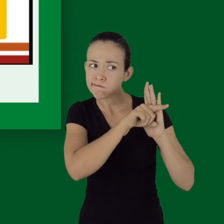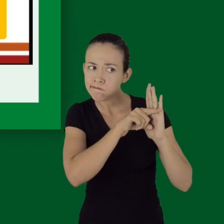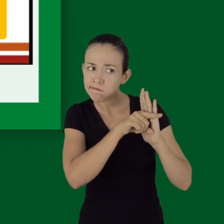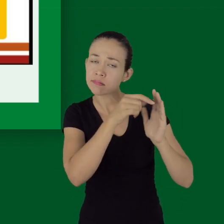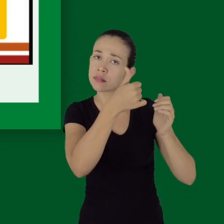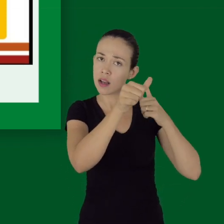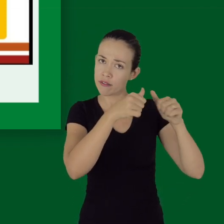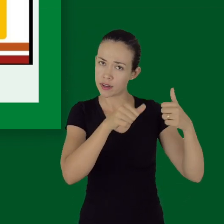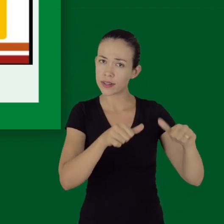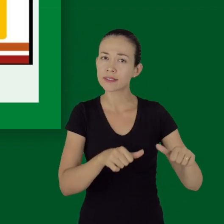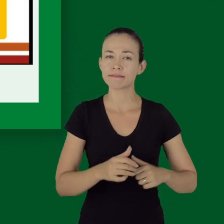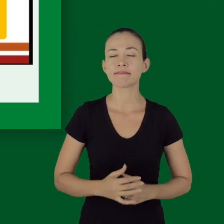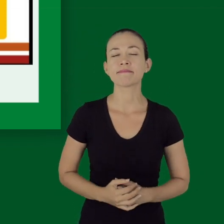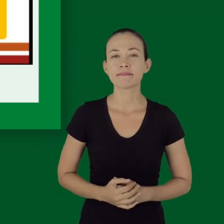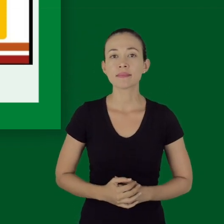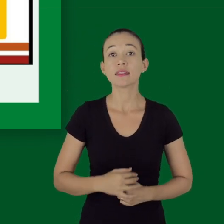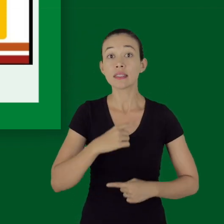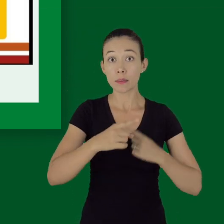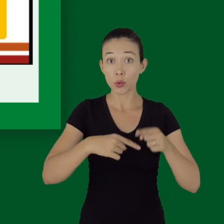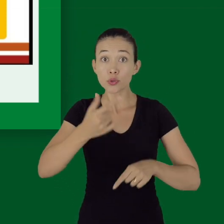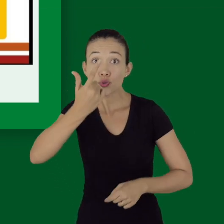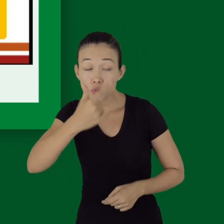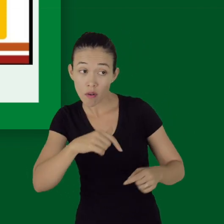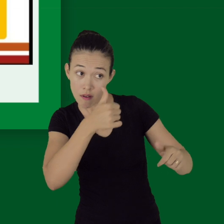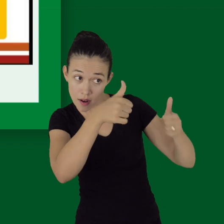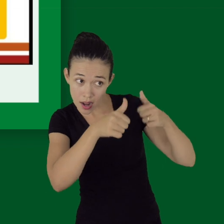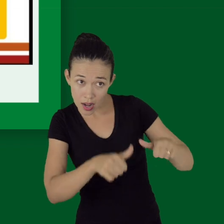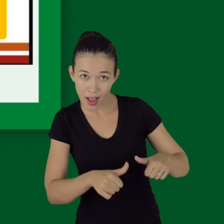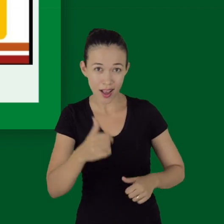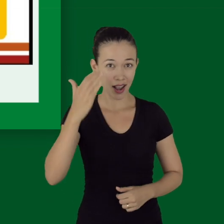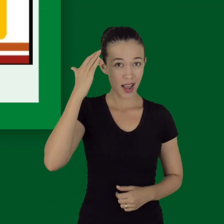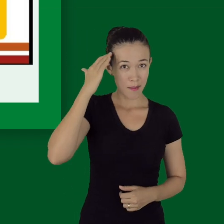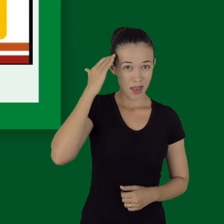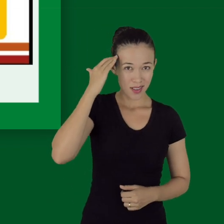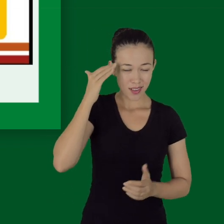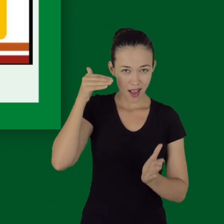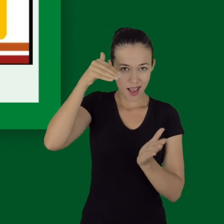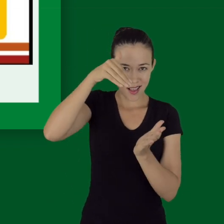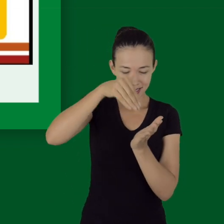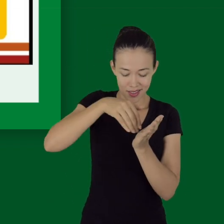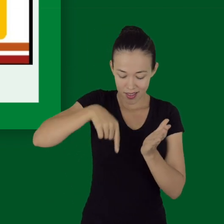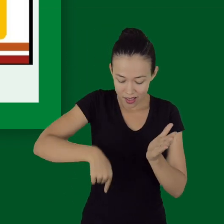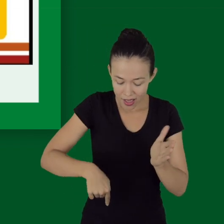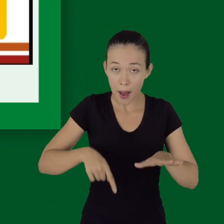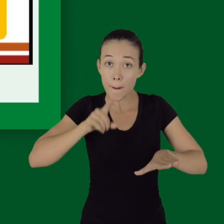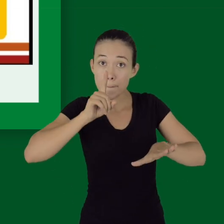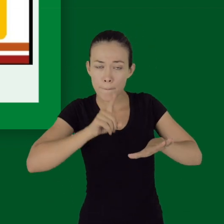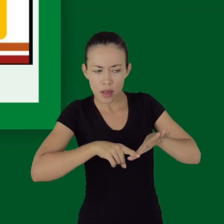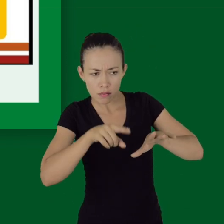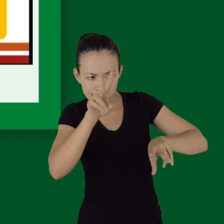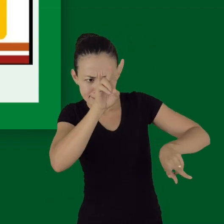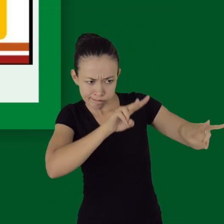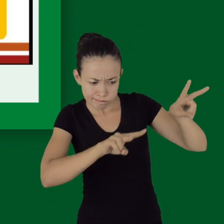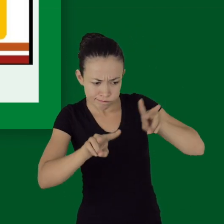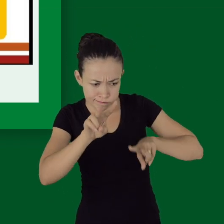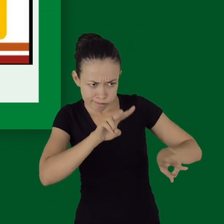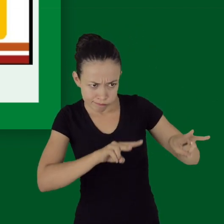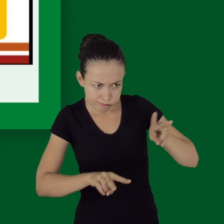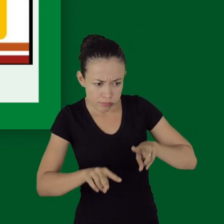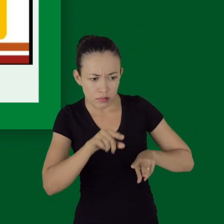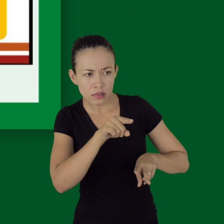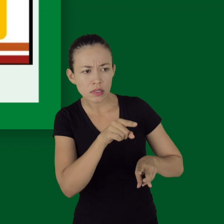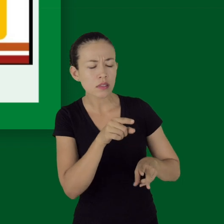que eu faço uma avaliação criteriosa cefalocaudal, eu preciso definir um pouco mais criteriosamente esse processo. Então, o que